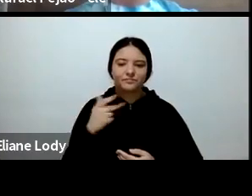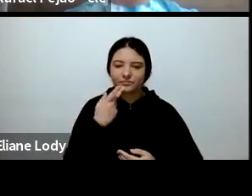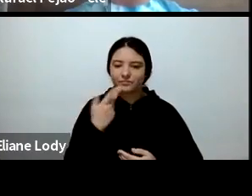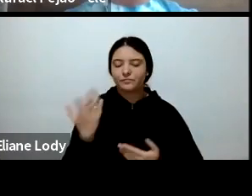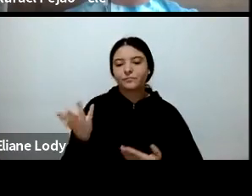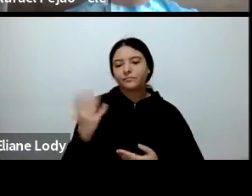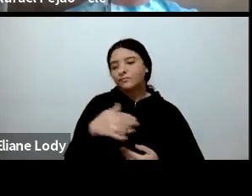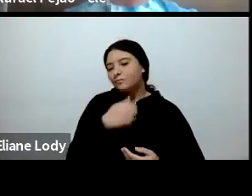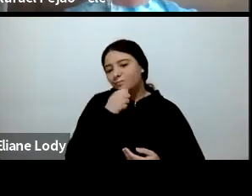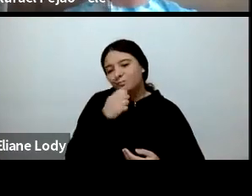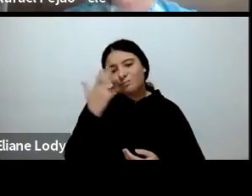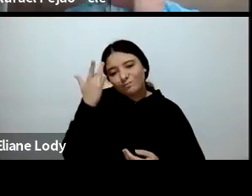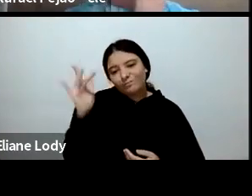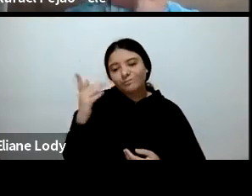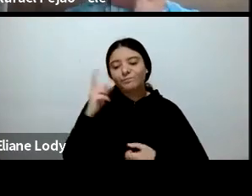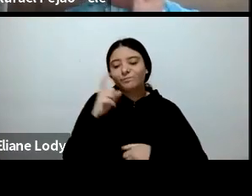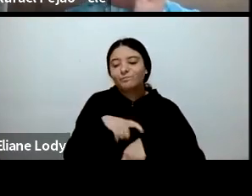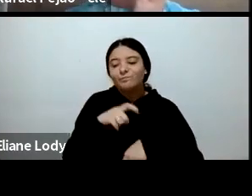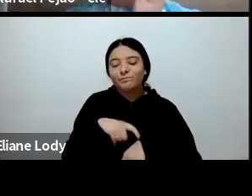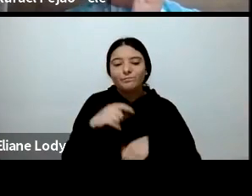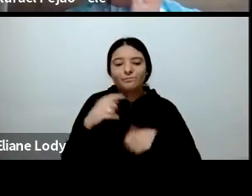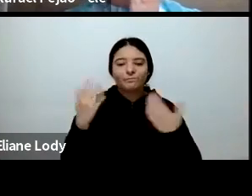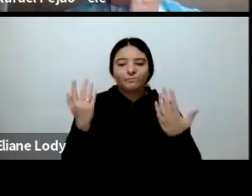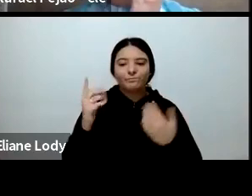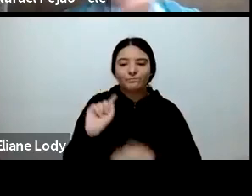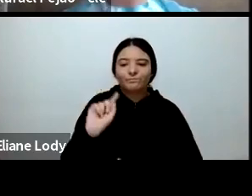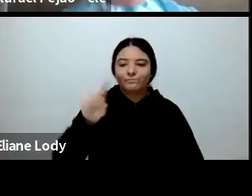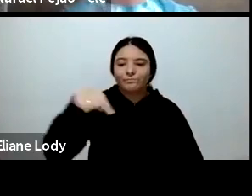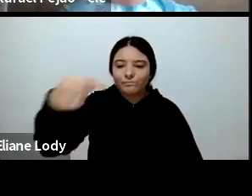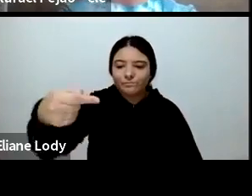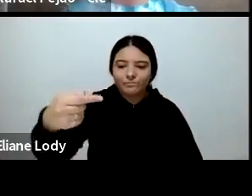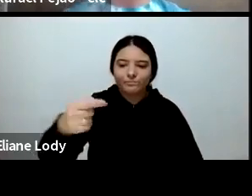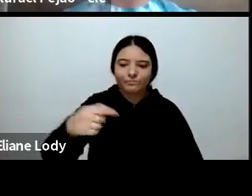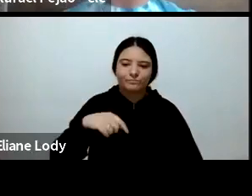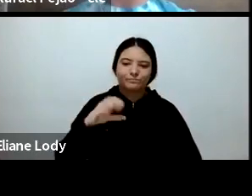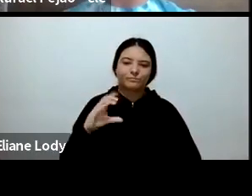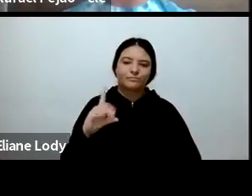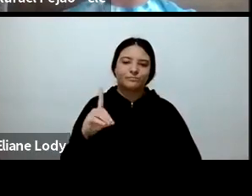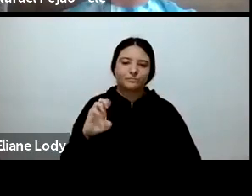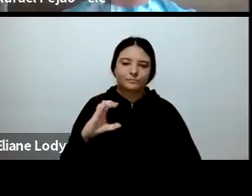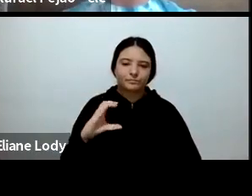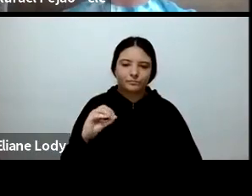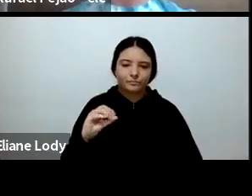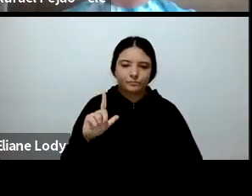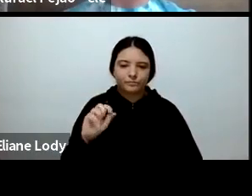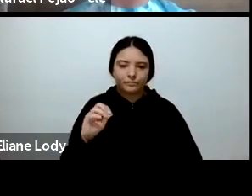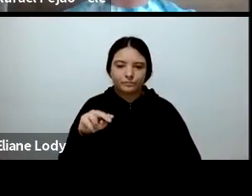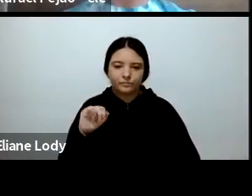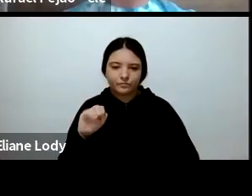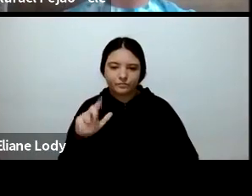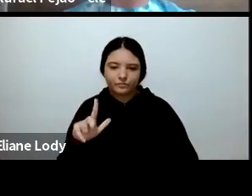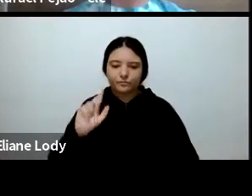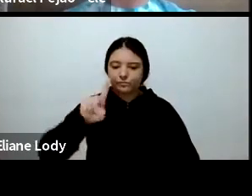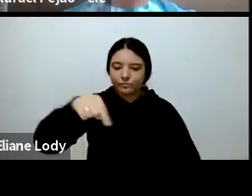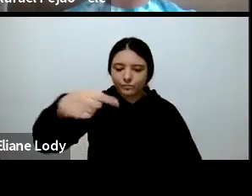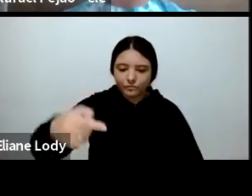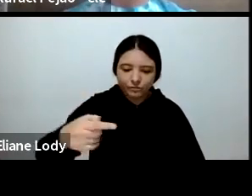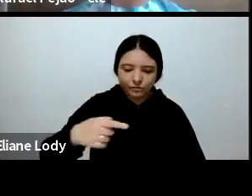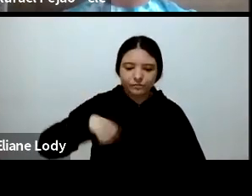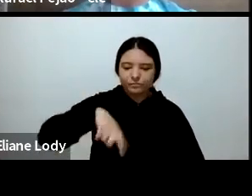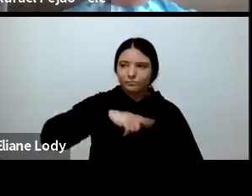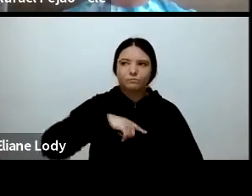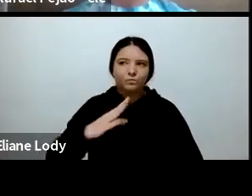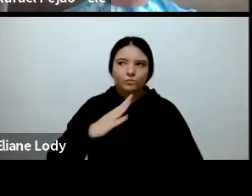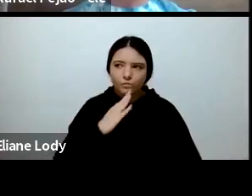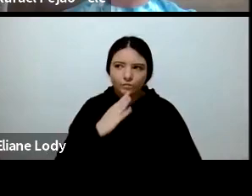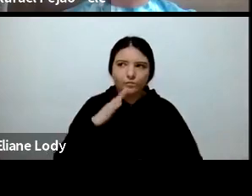momento, né, pós, né, decolonial, pós-translinguagens, né? O que a gente vai fazer? Porque,